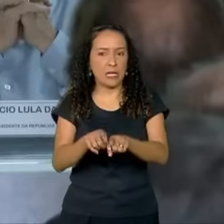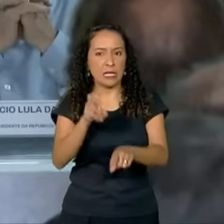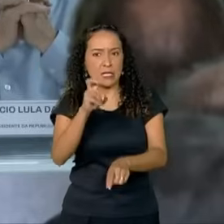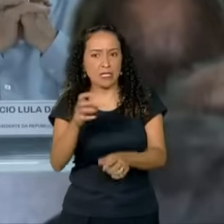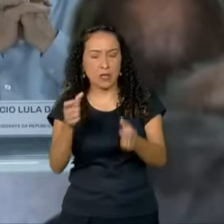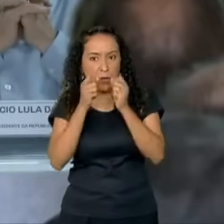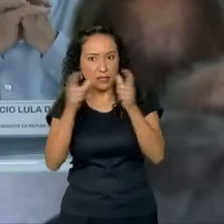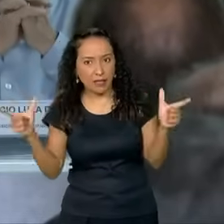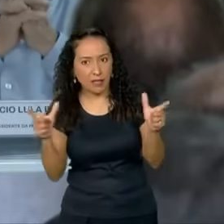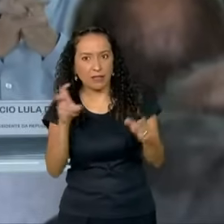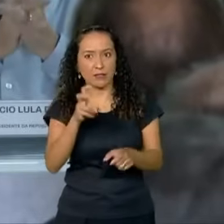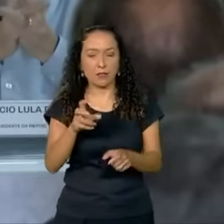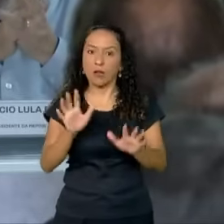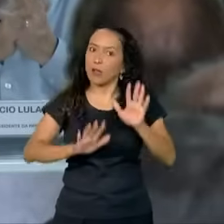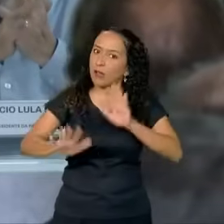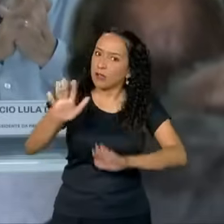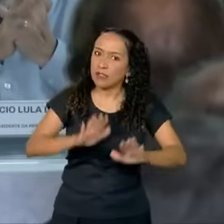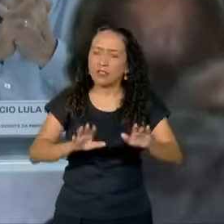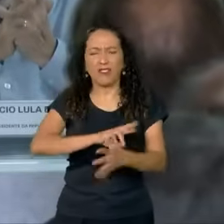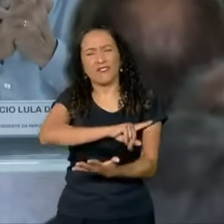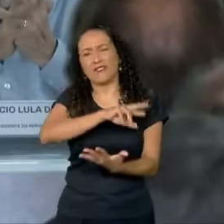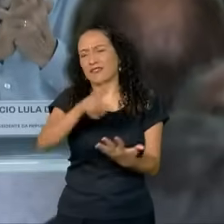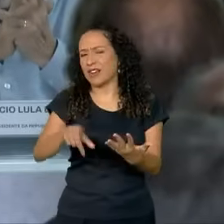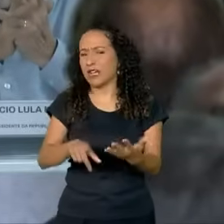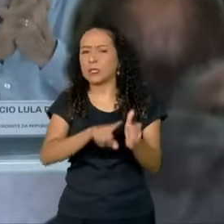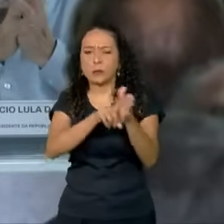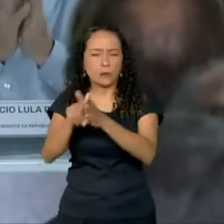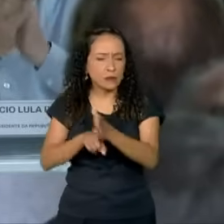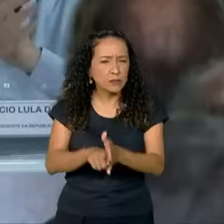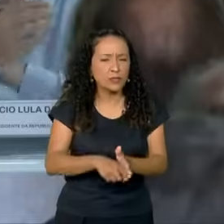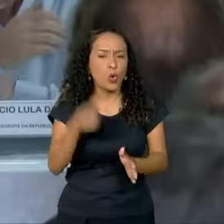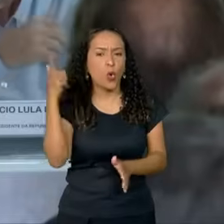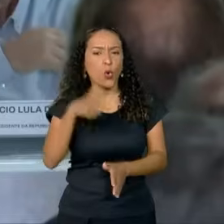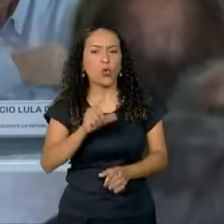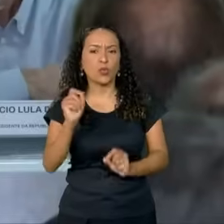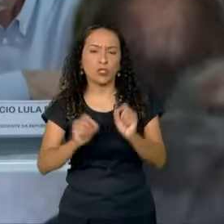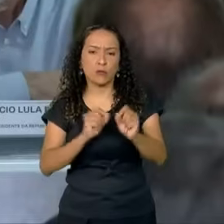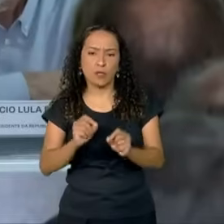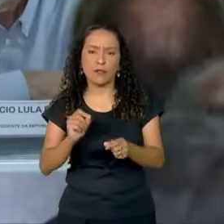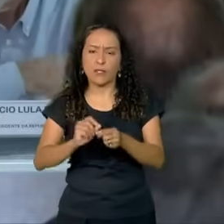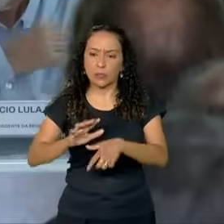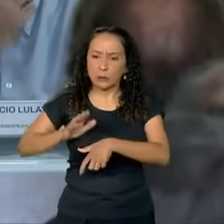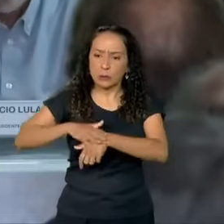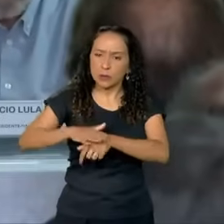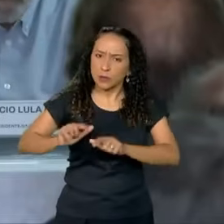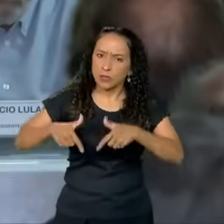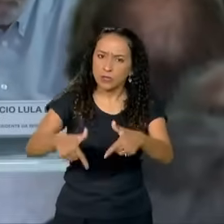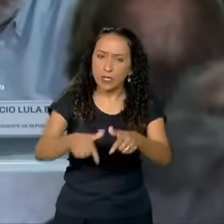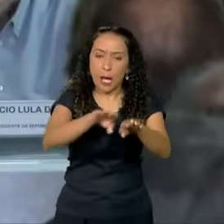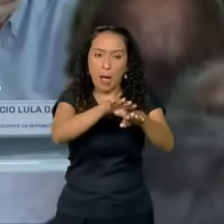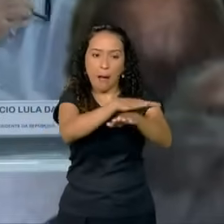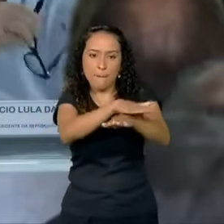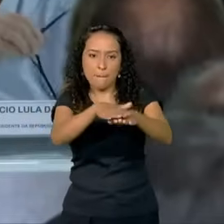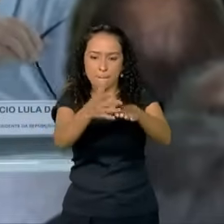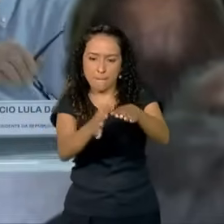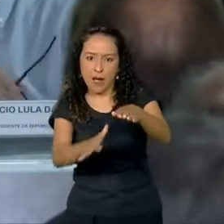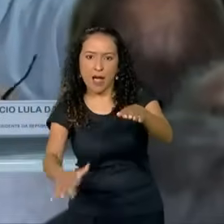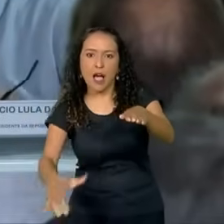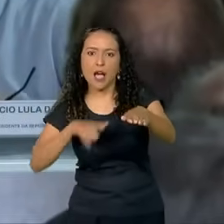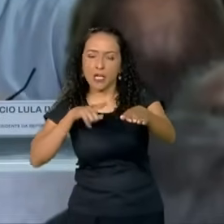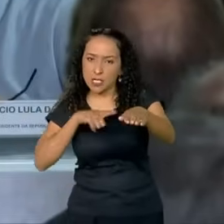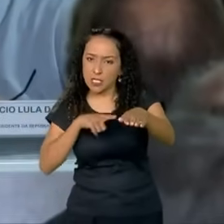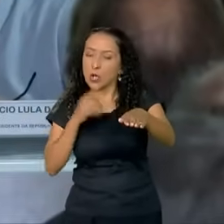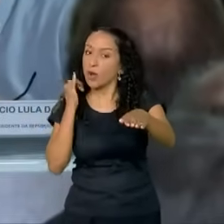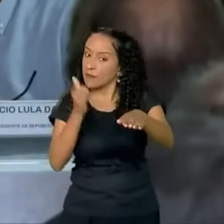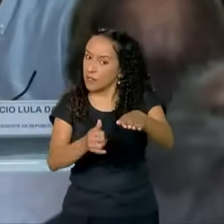5 em nível de atenção. A gente fazendo esse monitoramento, conseguimos fazer uma operação naquela barragem que naquele dia que o senhor veio, ainda